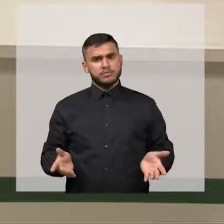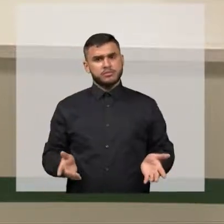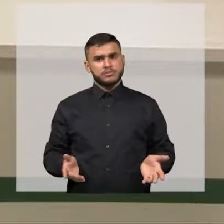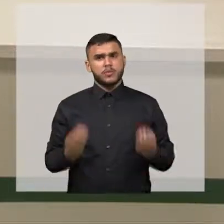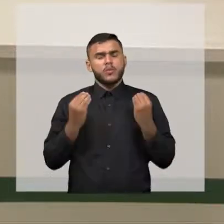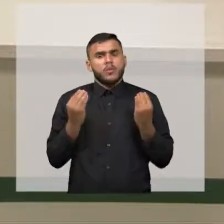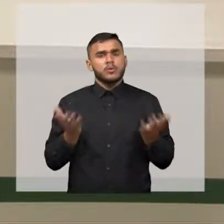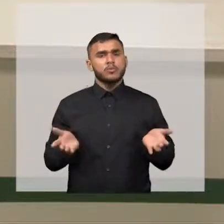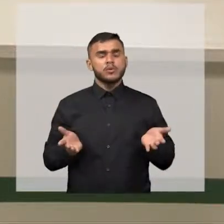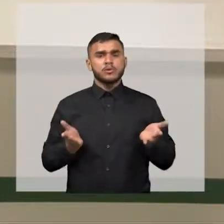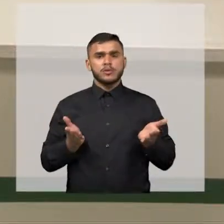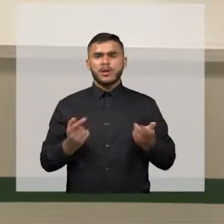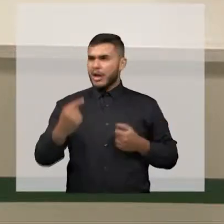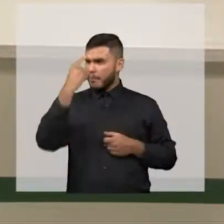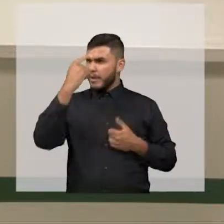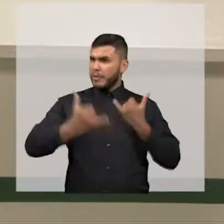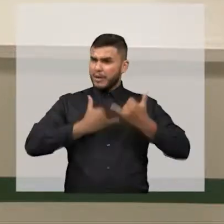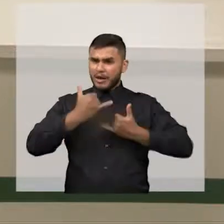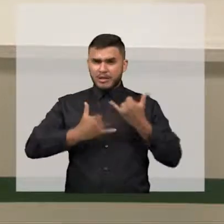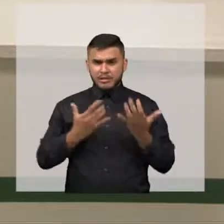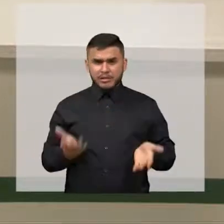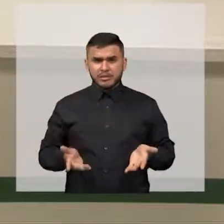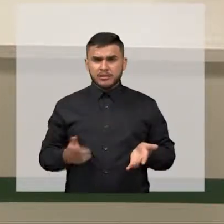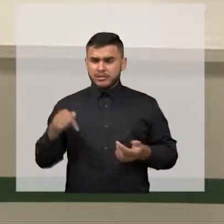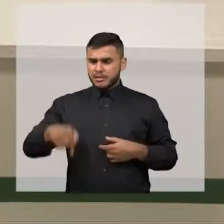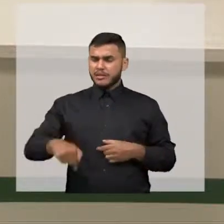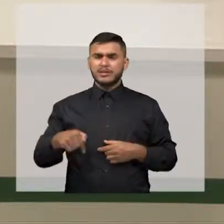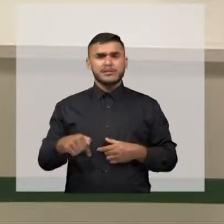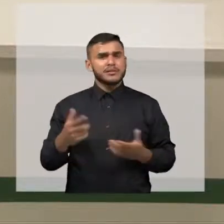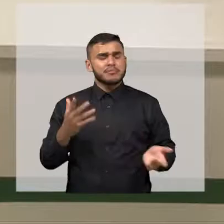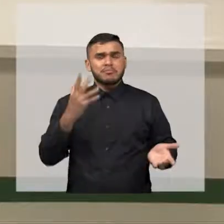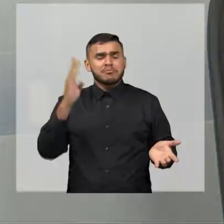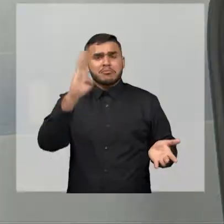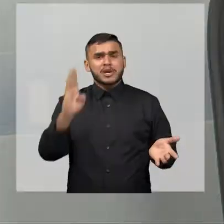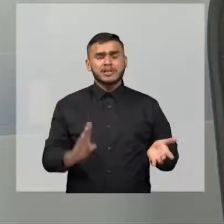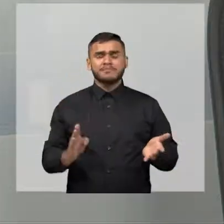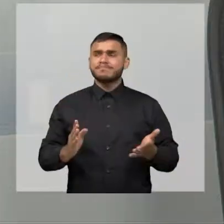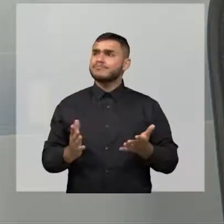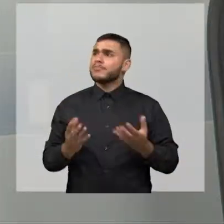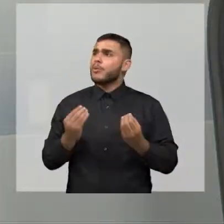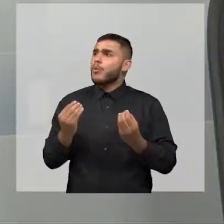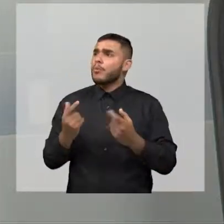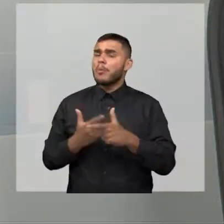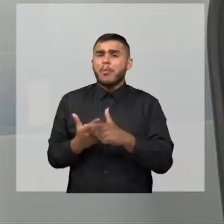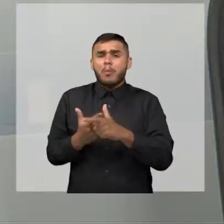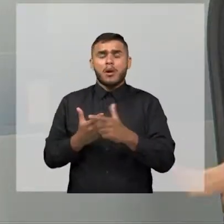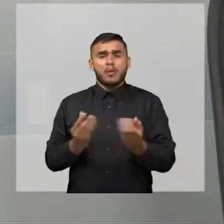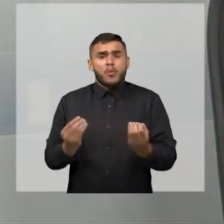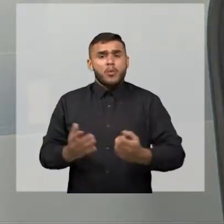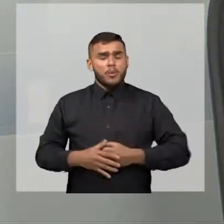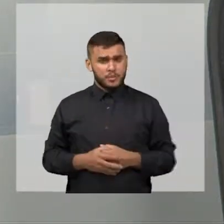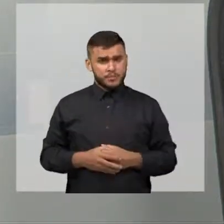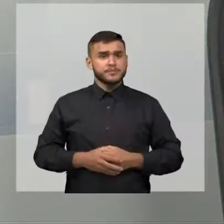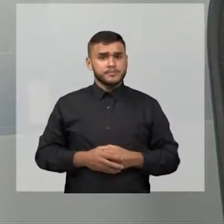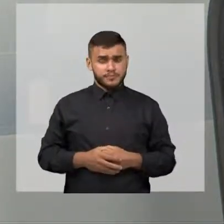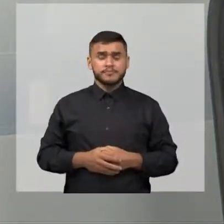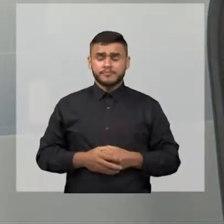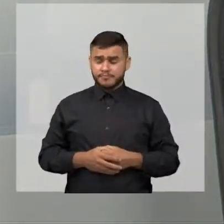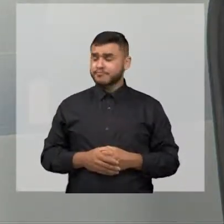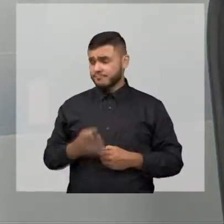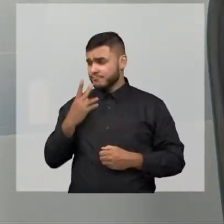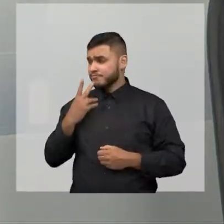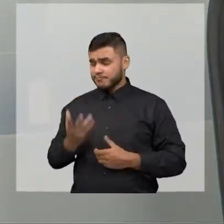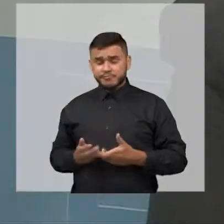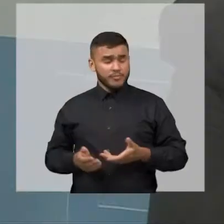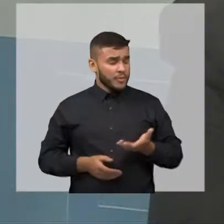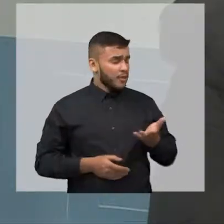subfinanciada. E brincam com isso, né? Brincam com as vidas, porque isso está muito distante da realidade dos políticos. É até mágico, né? Eu